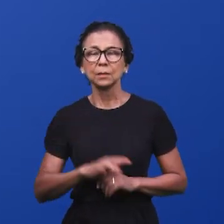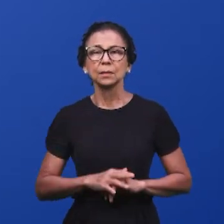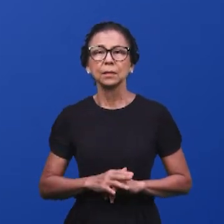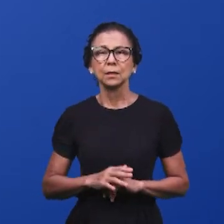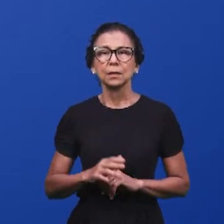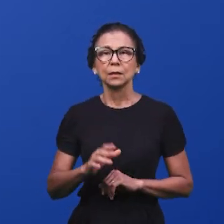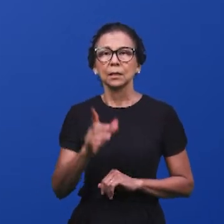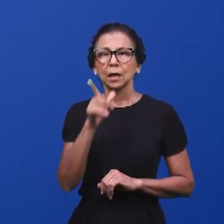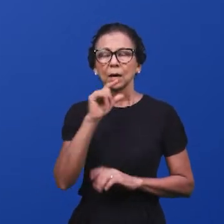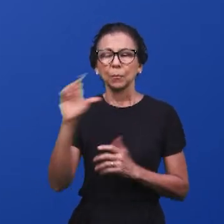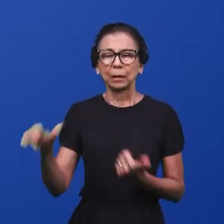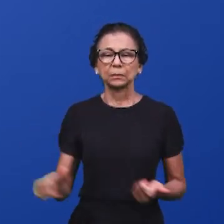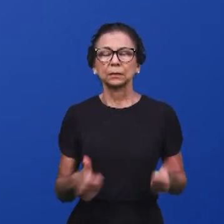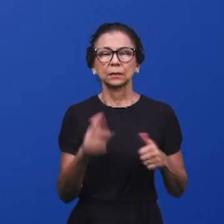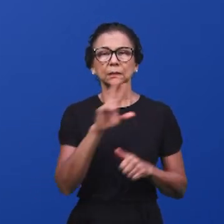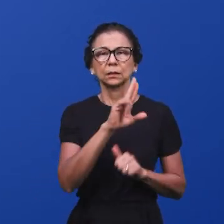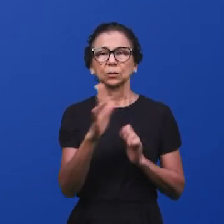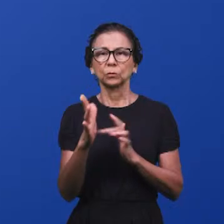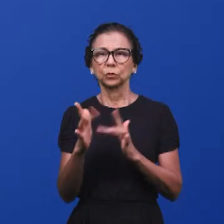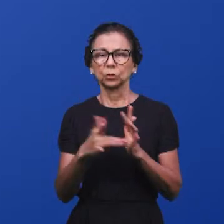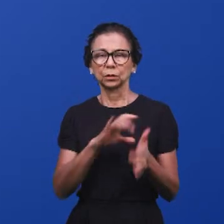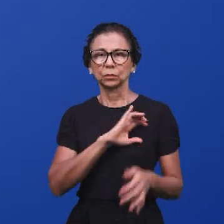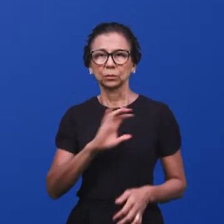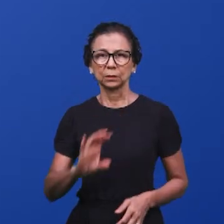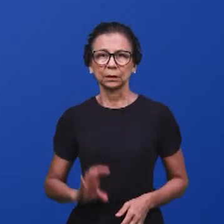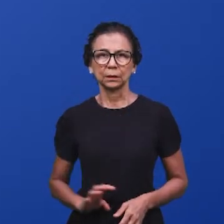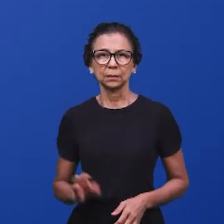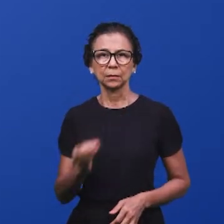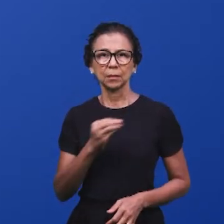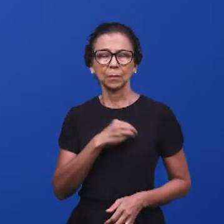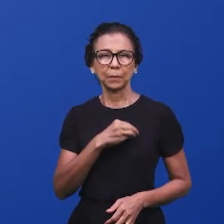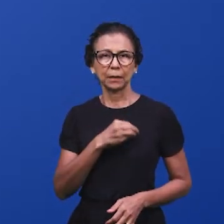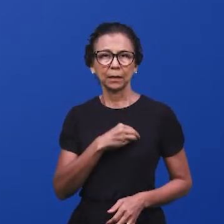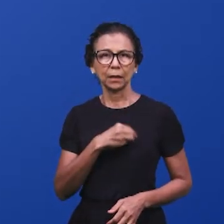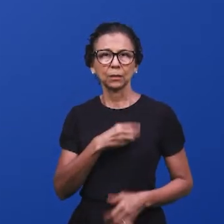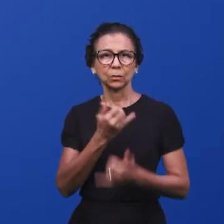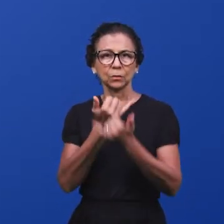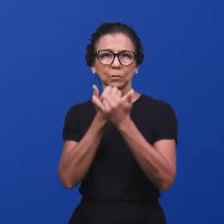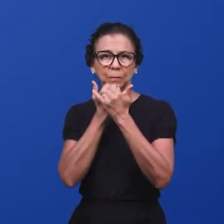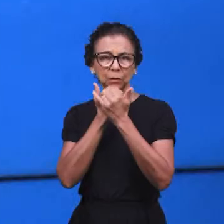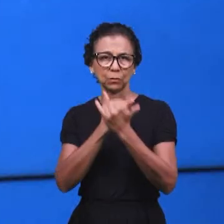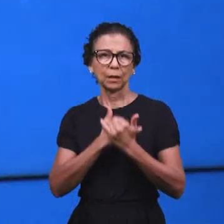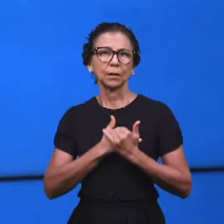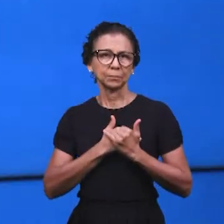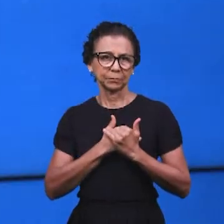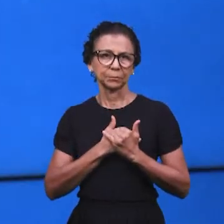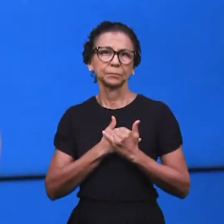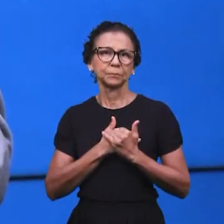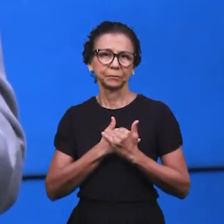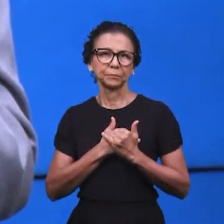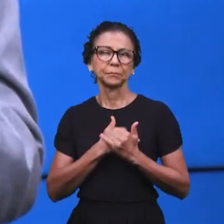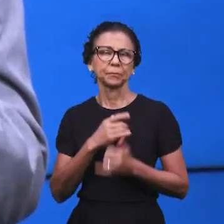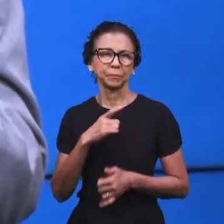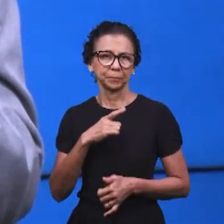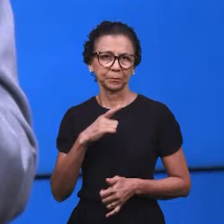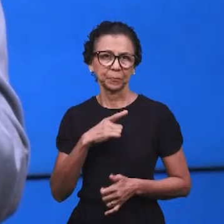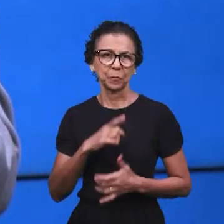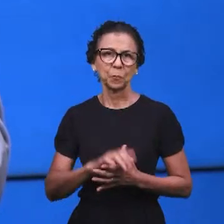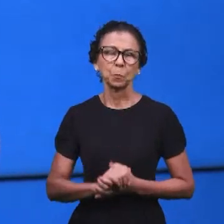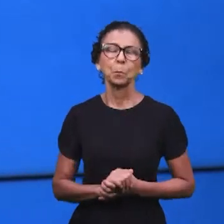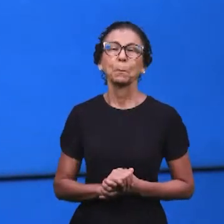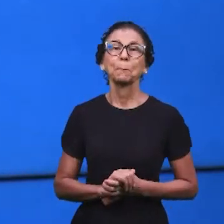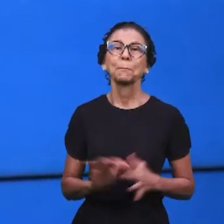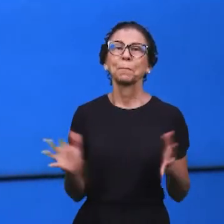para perdão dos pecados, e recebereis o dom do Espírito Santo. Amém? A paz do Senhor Jesus. Amém, Mariana. A paz do Senhor Jesus.